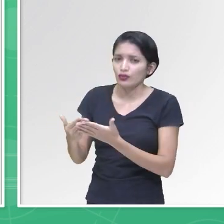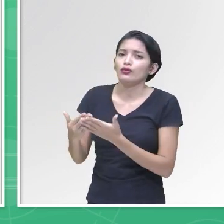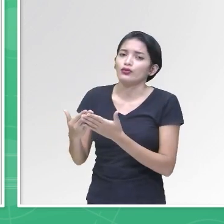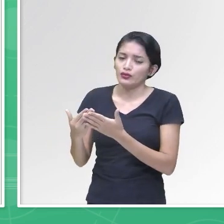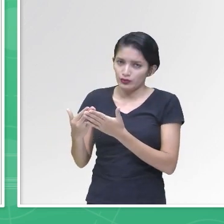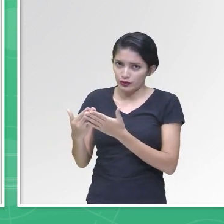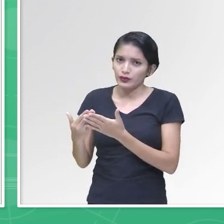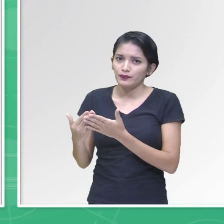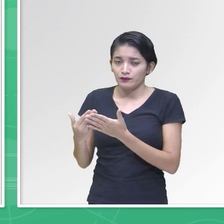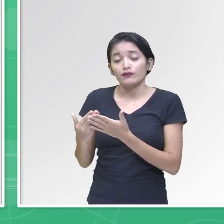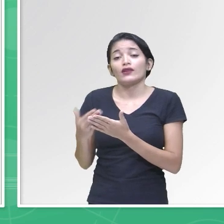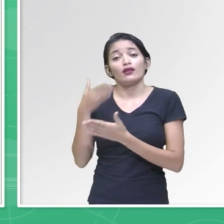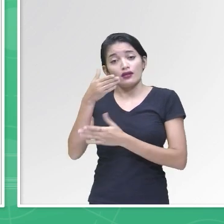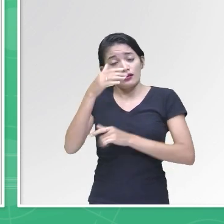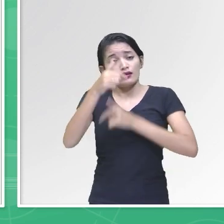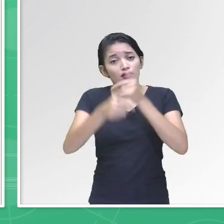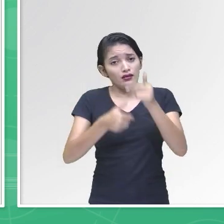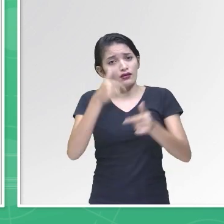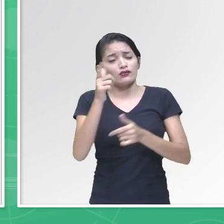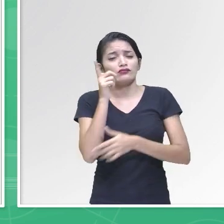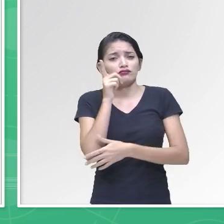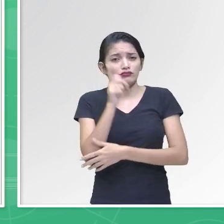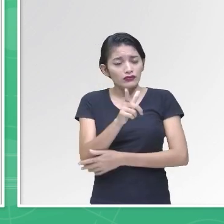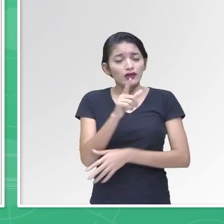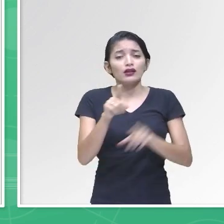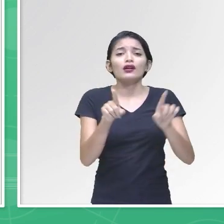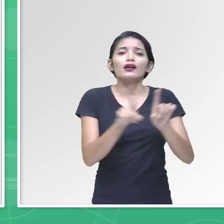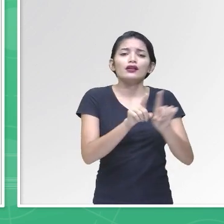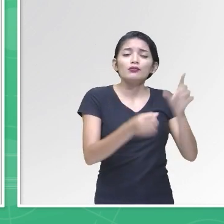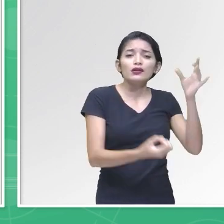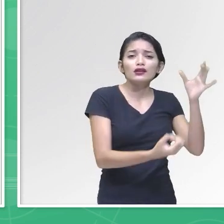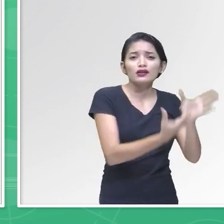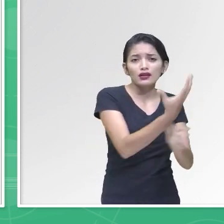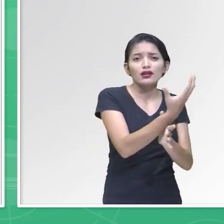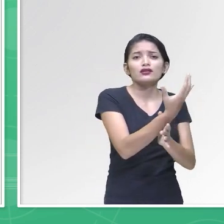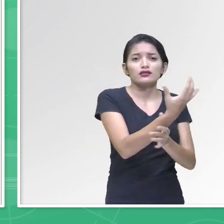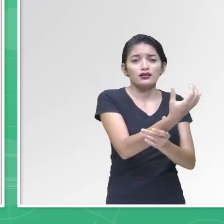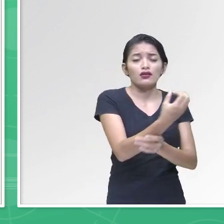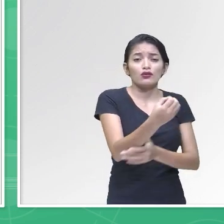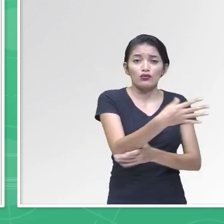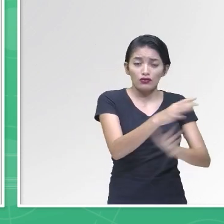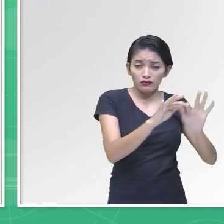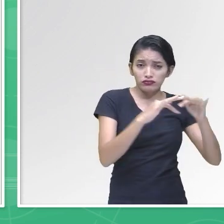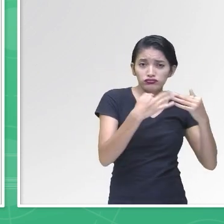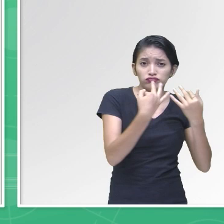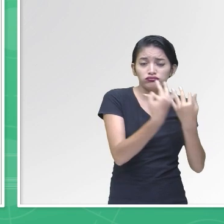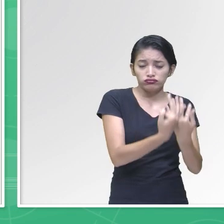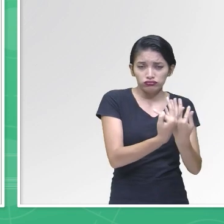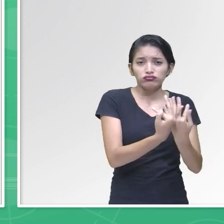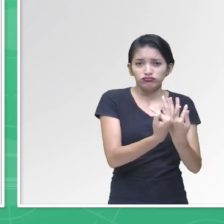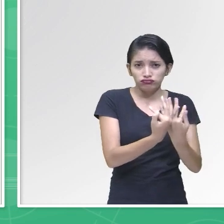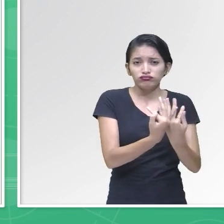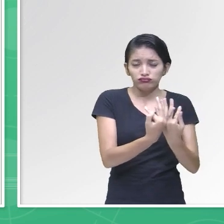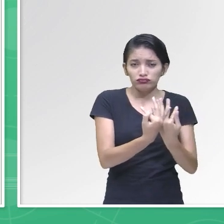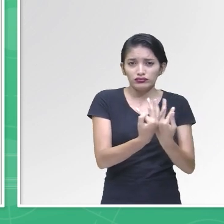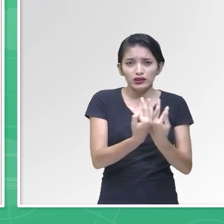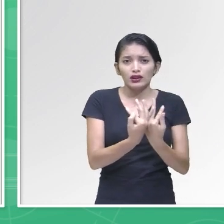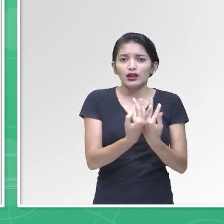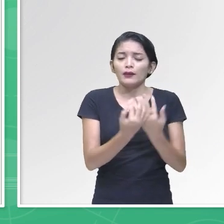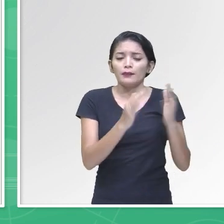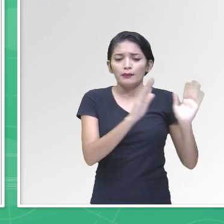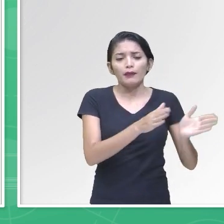a inserção no mundo do trabalho e a constituição de uma nova família como determinante para a fase